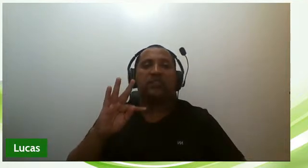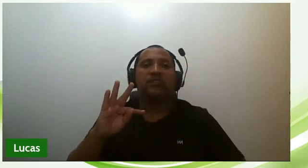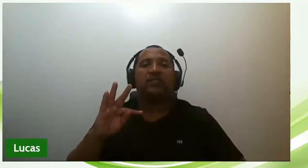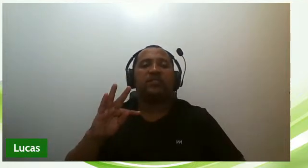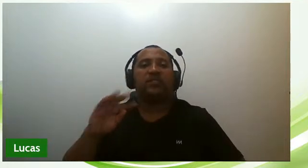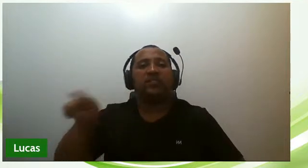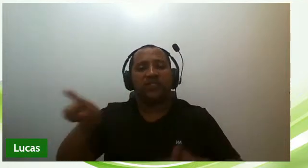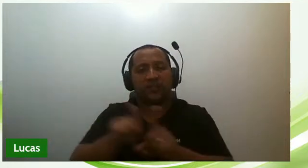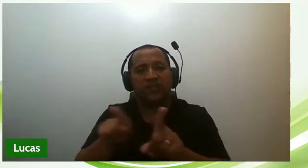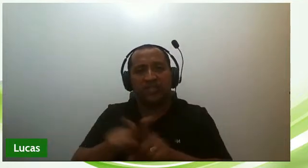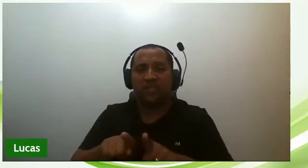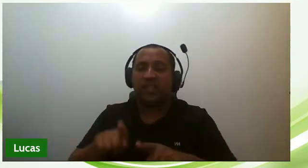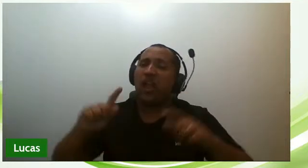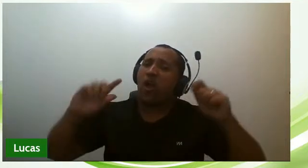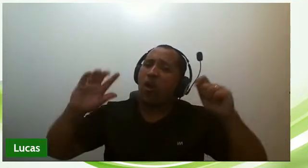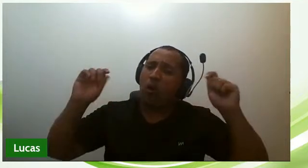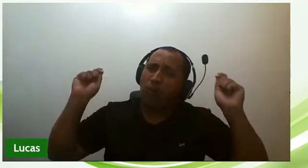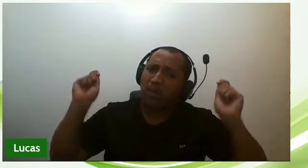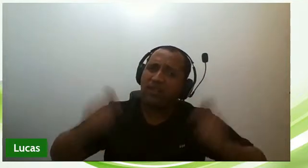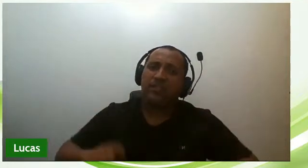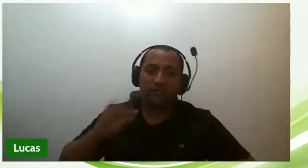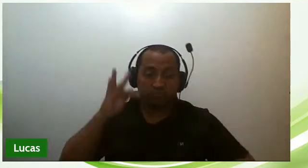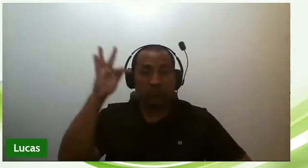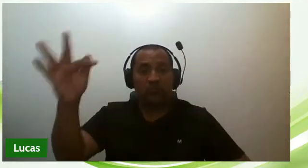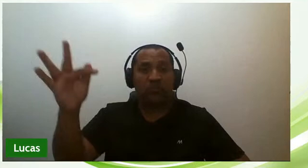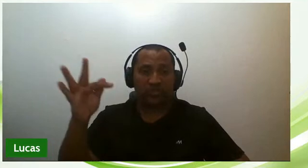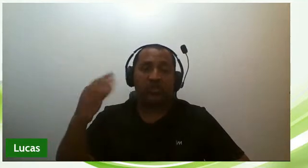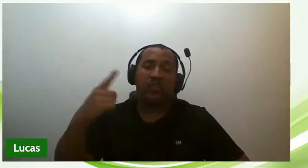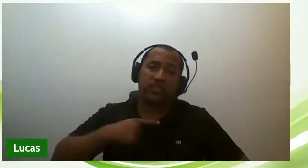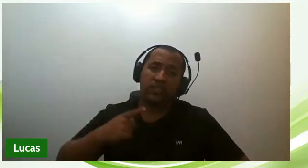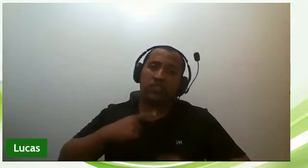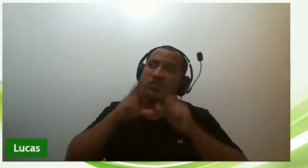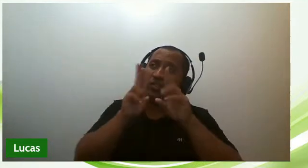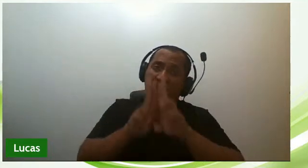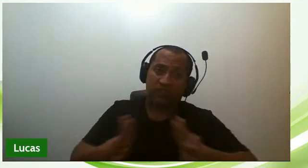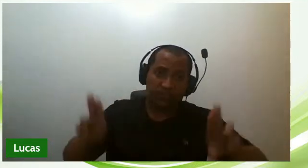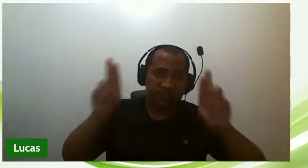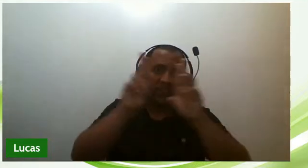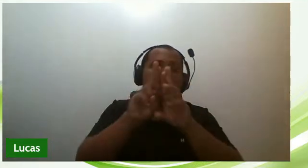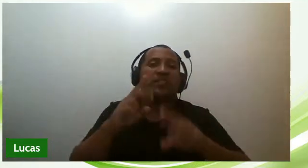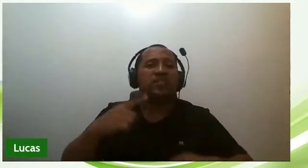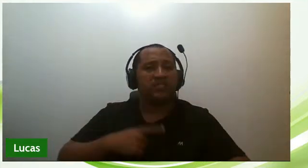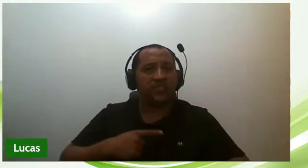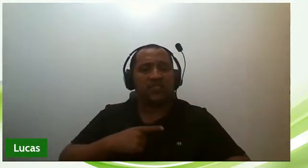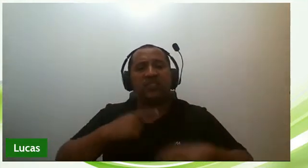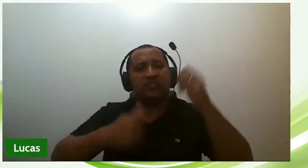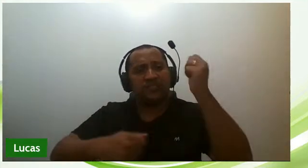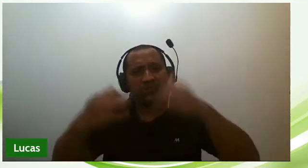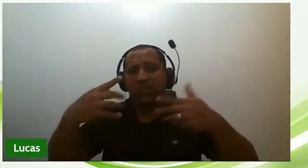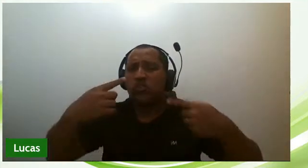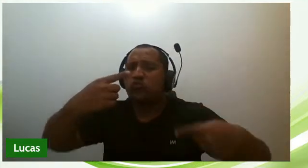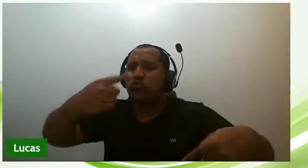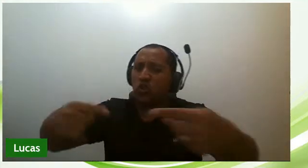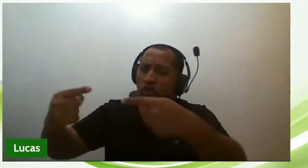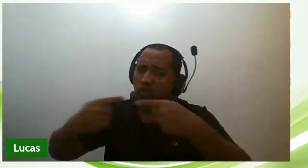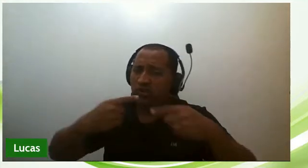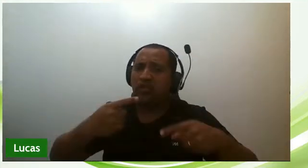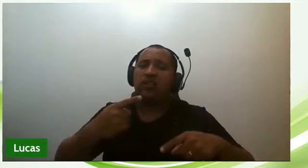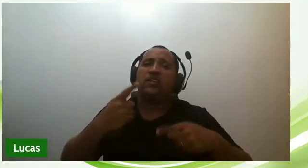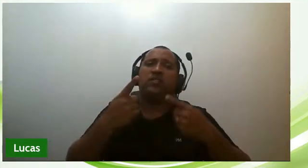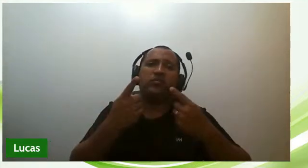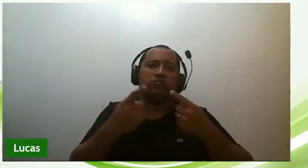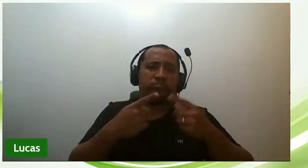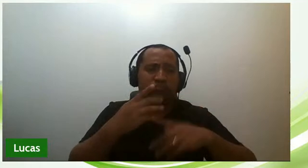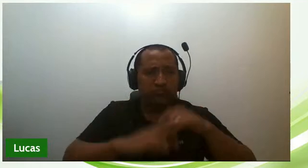futuro, se a gente não, dentro da universidade, que é um espaço de diálogo, teria que ser um espaço de diálogo, de interação, de colaboração, de